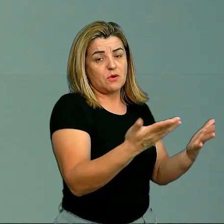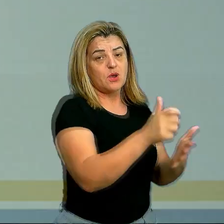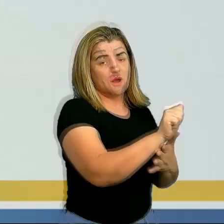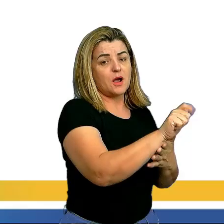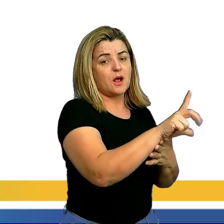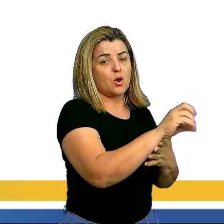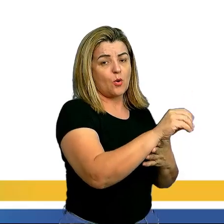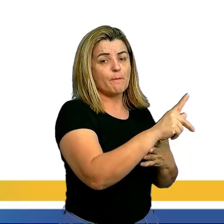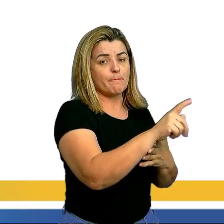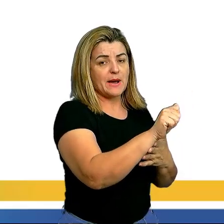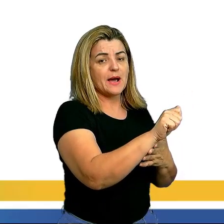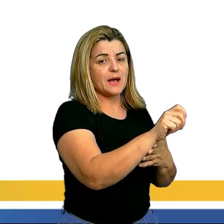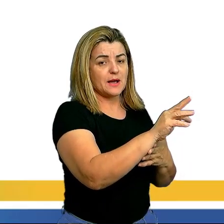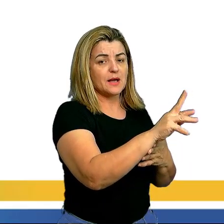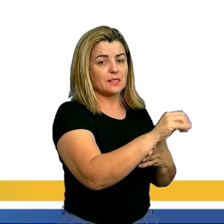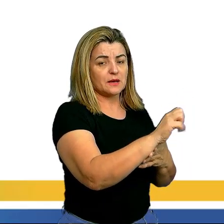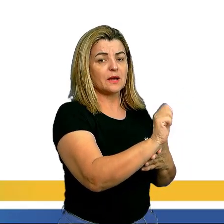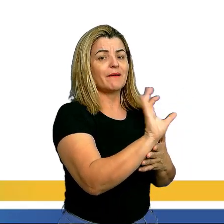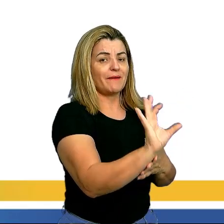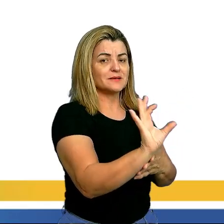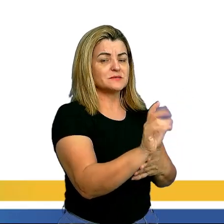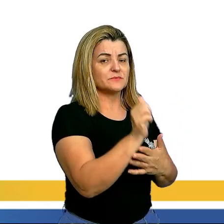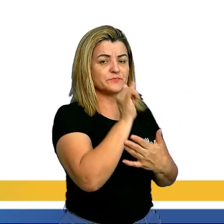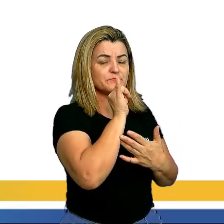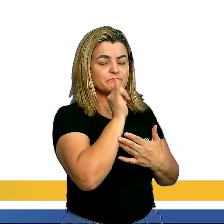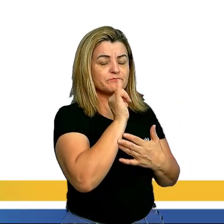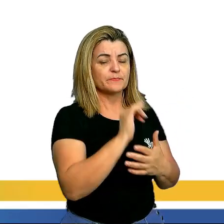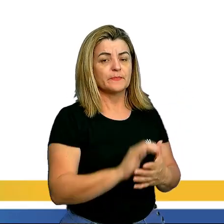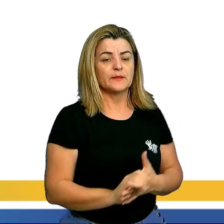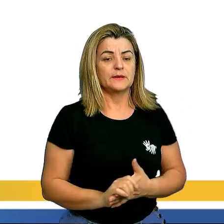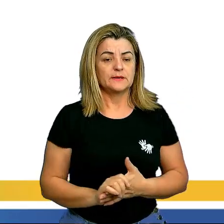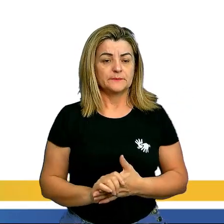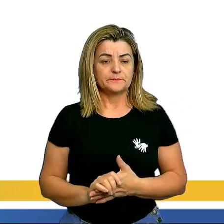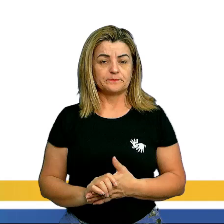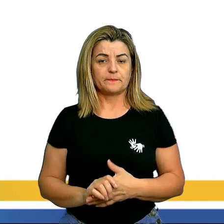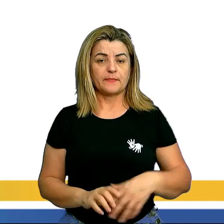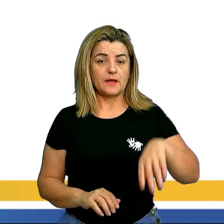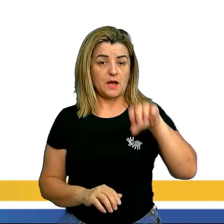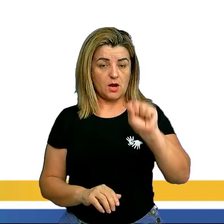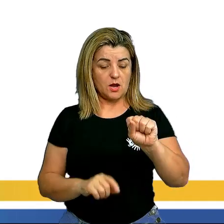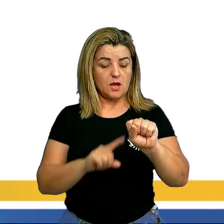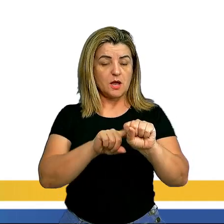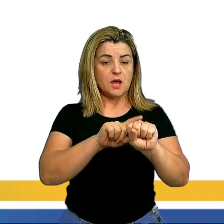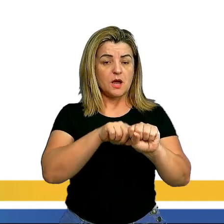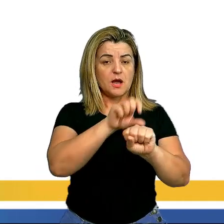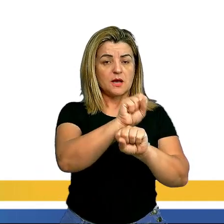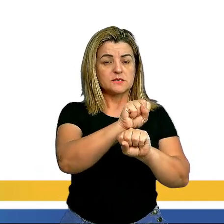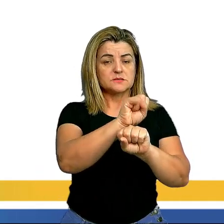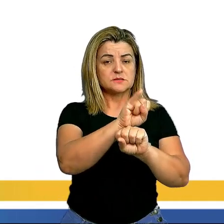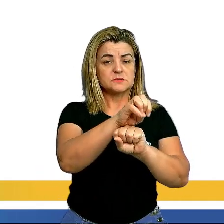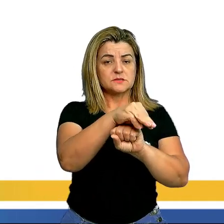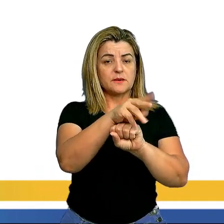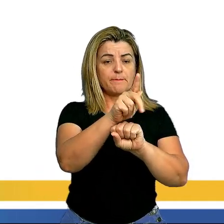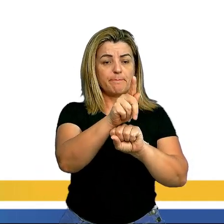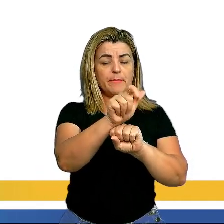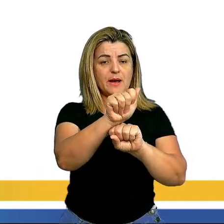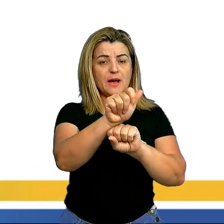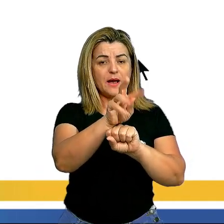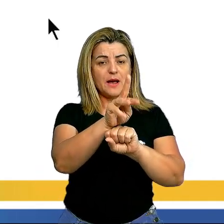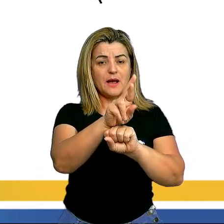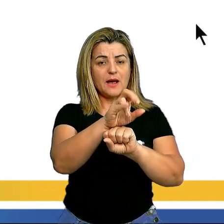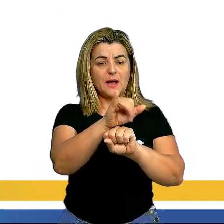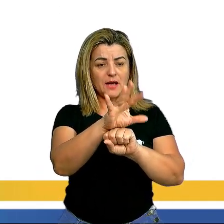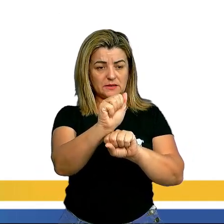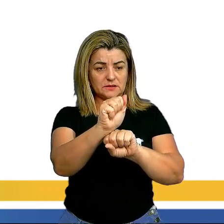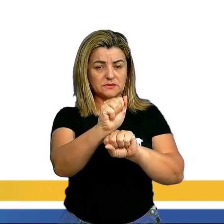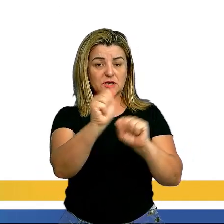desses dois tipos, tá? O próximo modo é a simpátrica, tá? Do grego sim, que